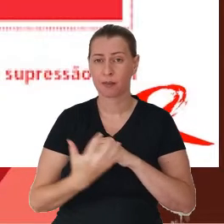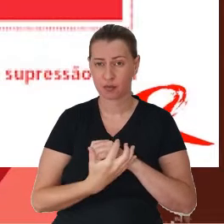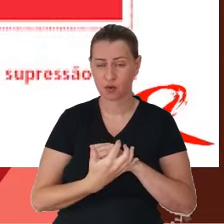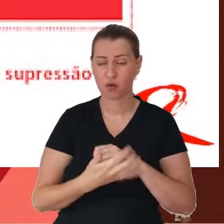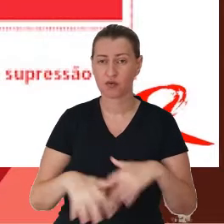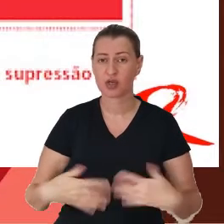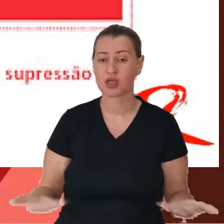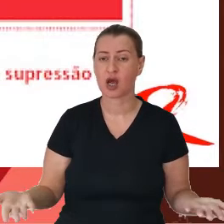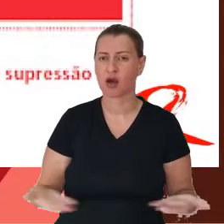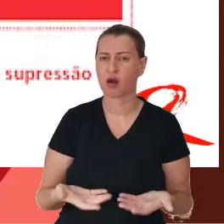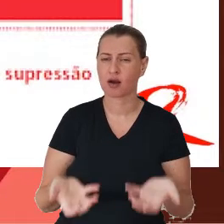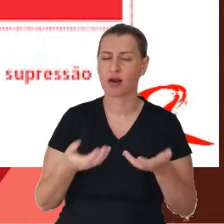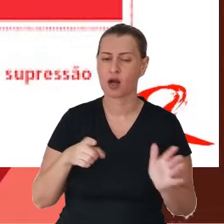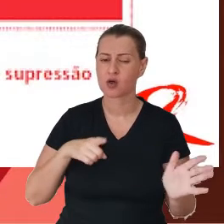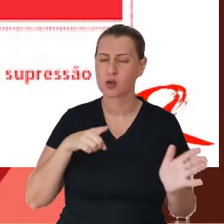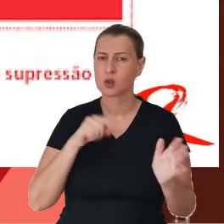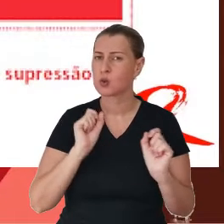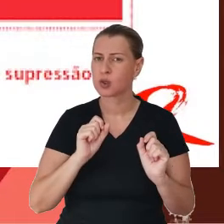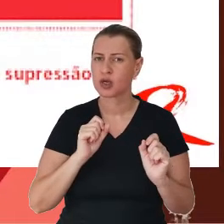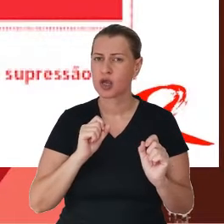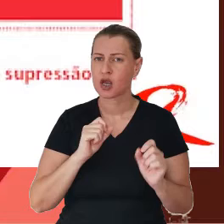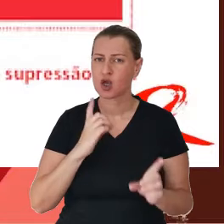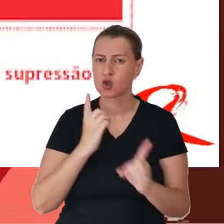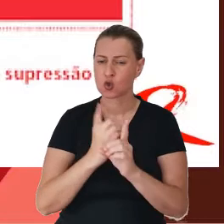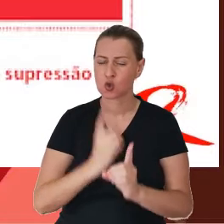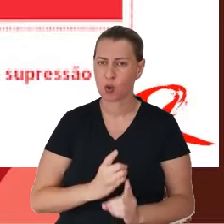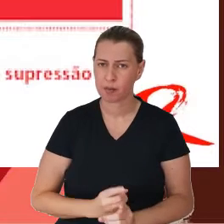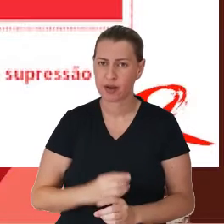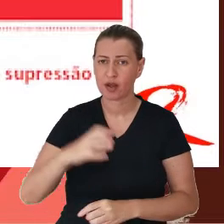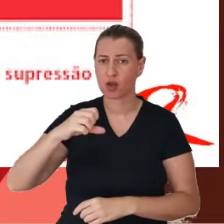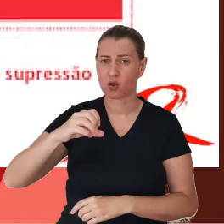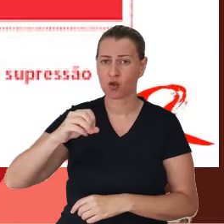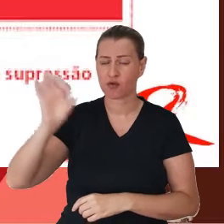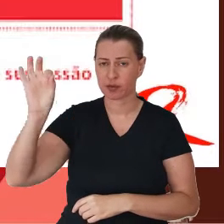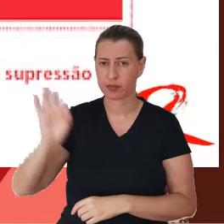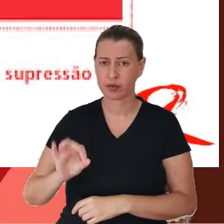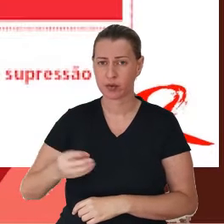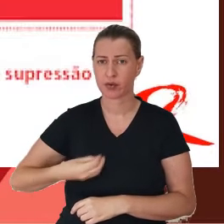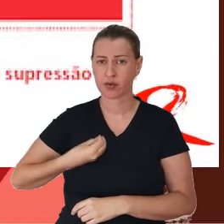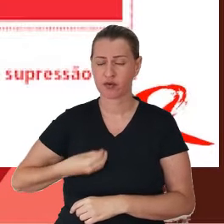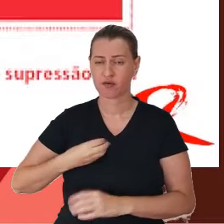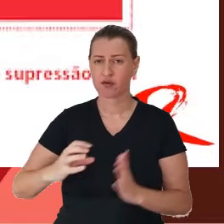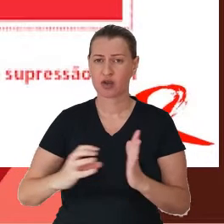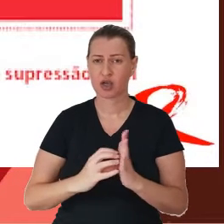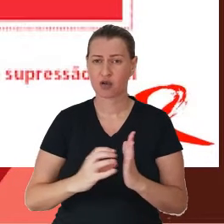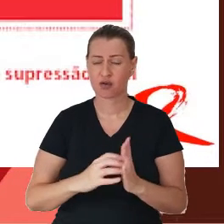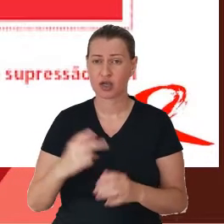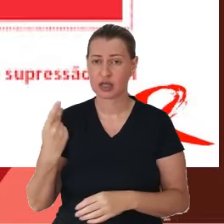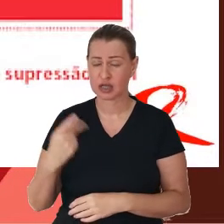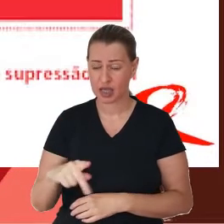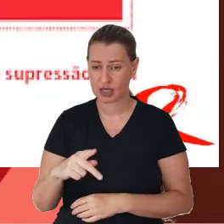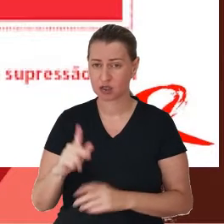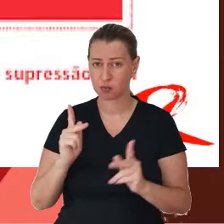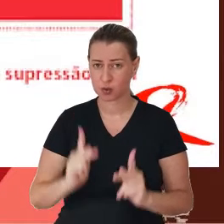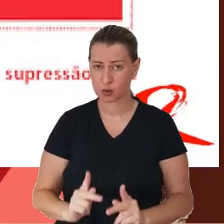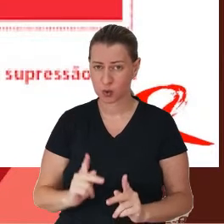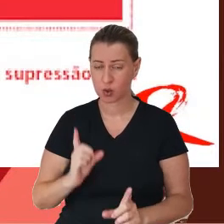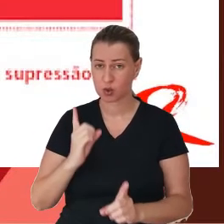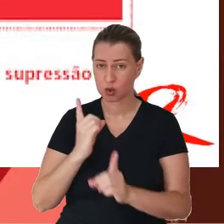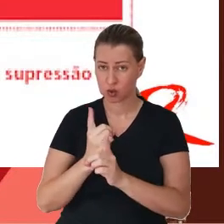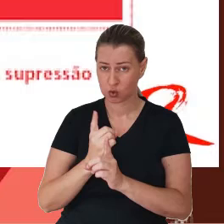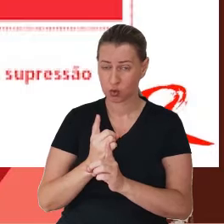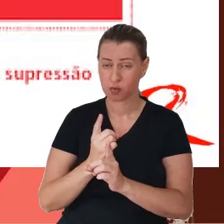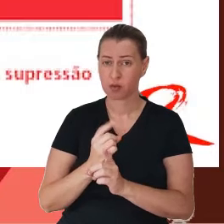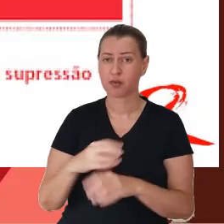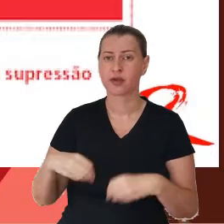de diagnosticar 90% das pessoas que vivem com HIV, dessas diagnosticadas, garantir o tratamento a